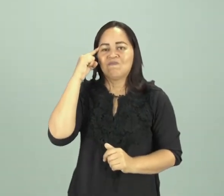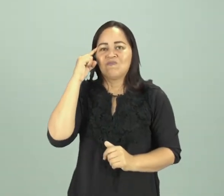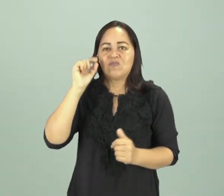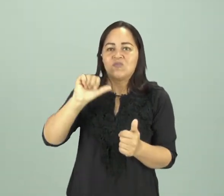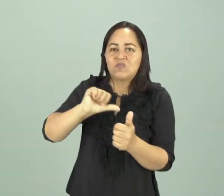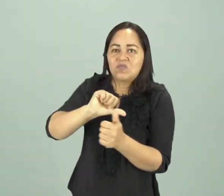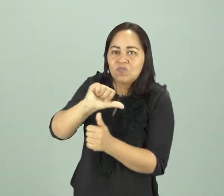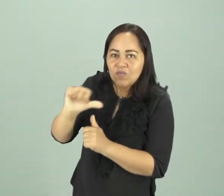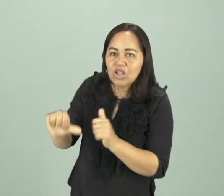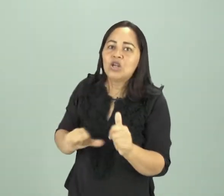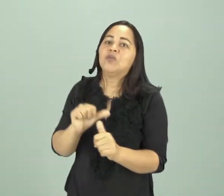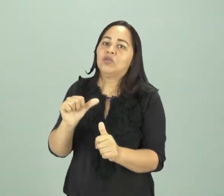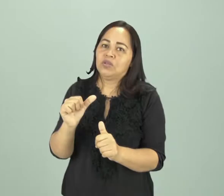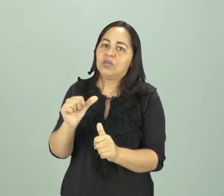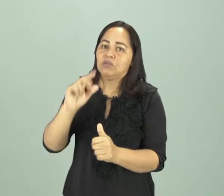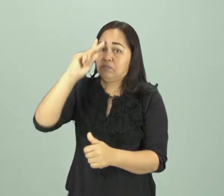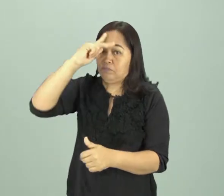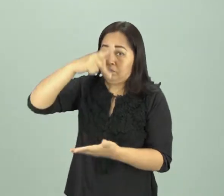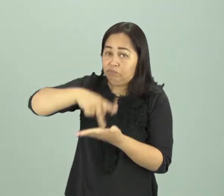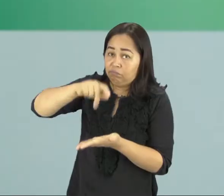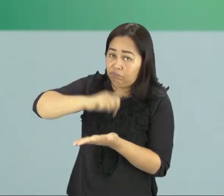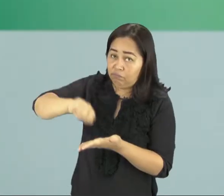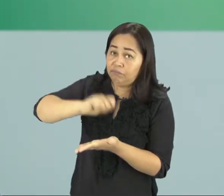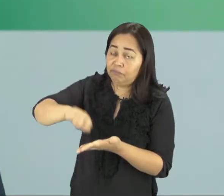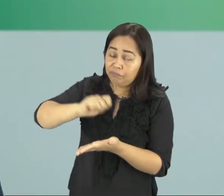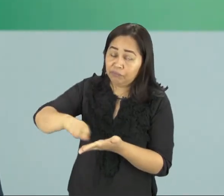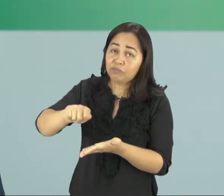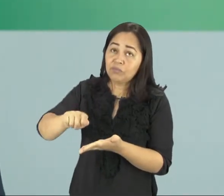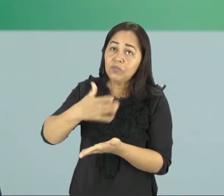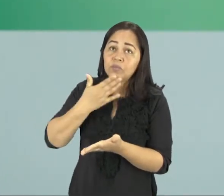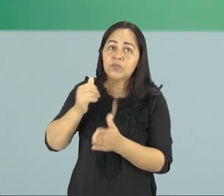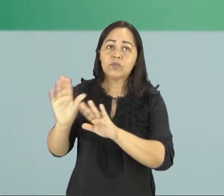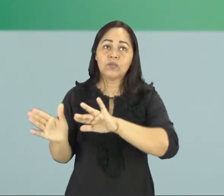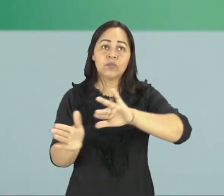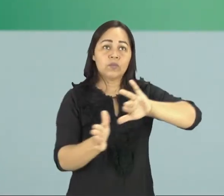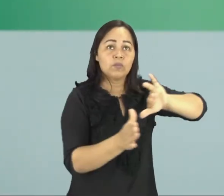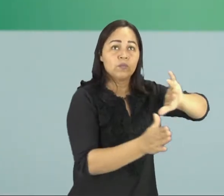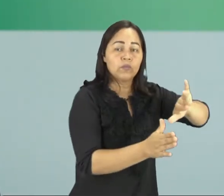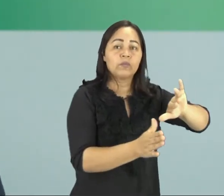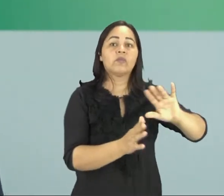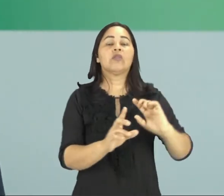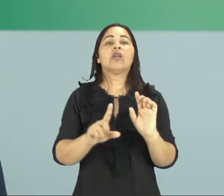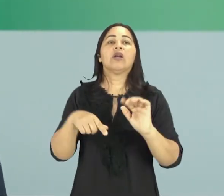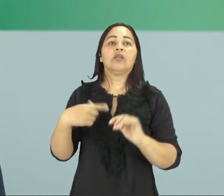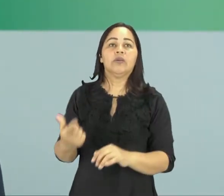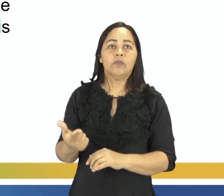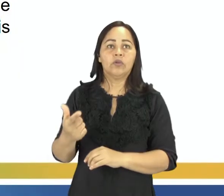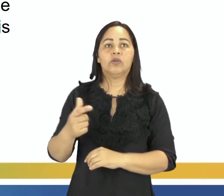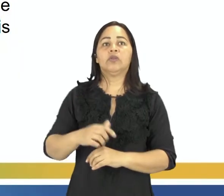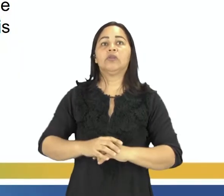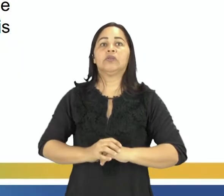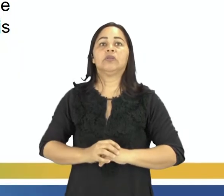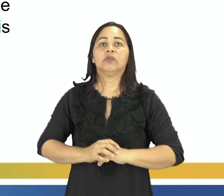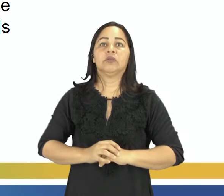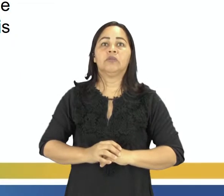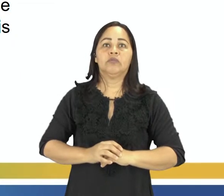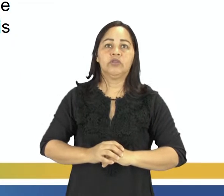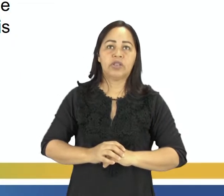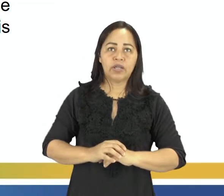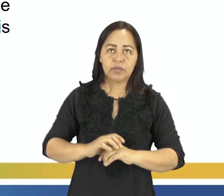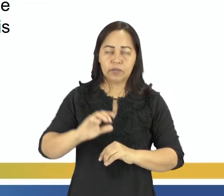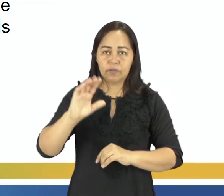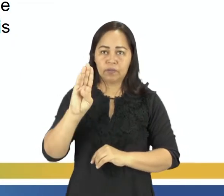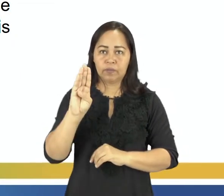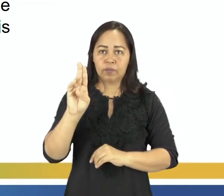obras, e isso nós vamos ver na aula seguinte. Bom, depois de uma breve estada em Buenos Aires, onde conhece o poeta Federico